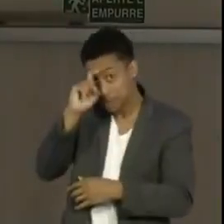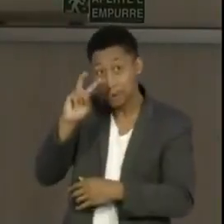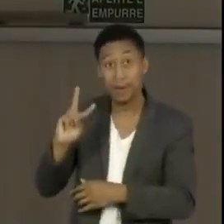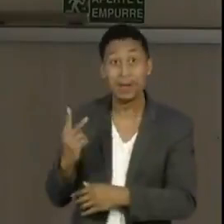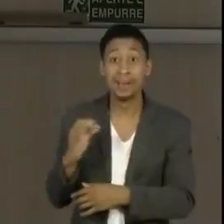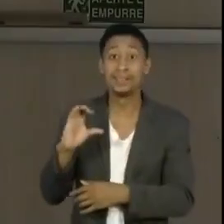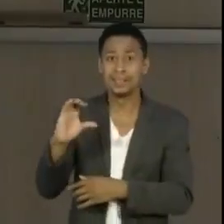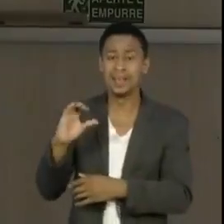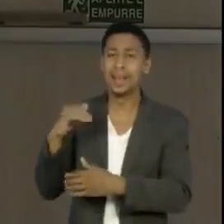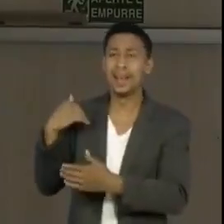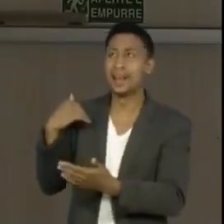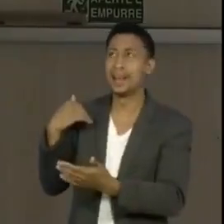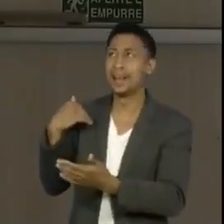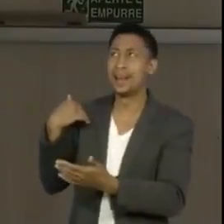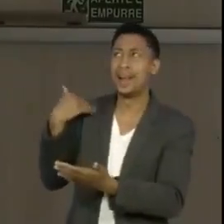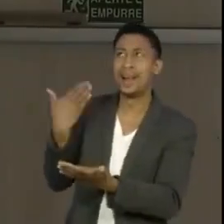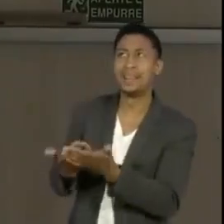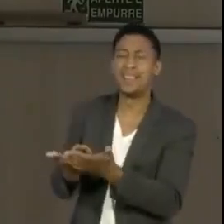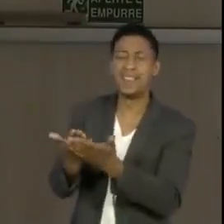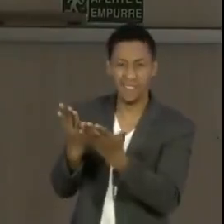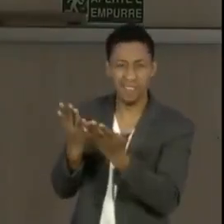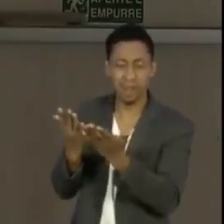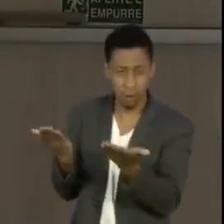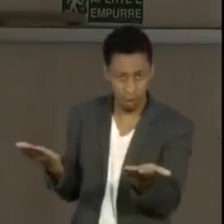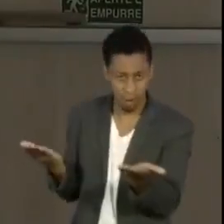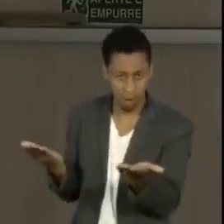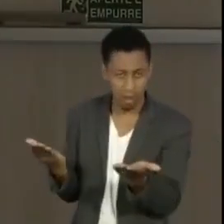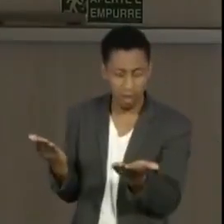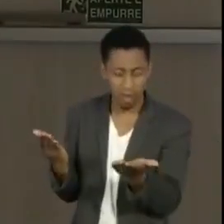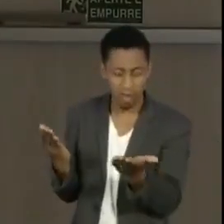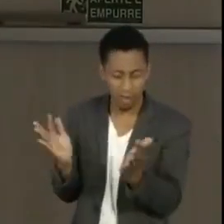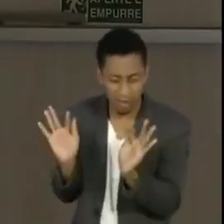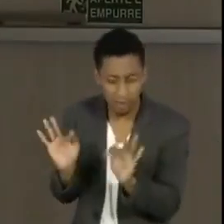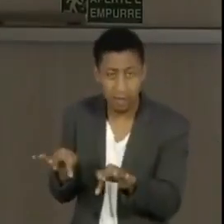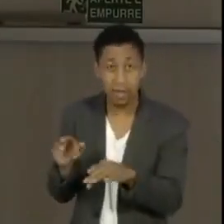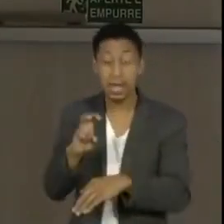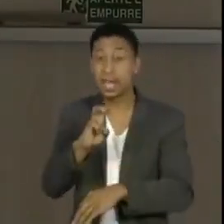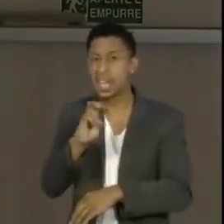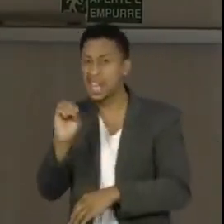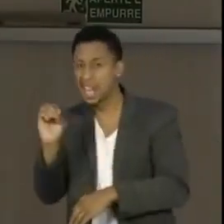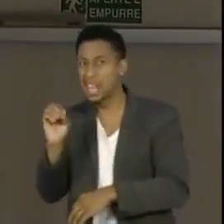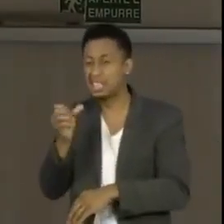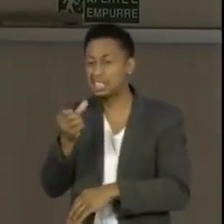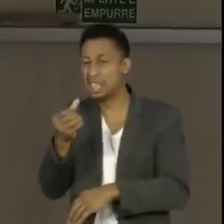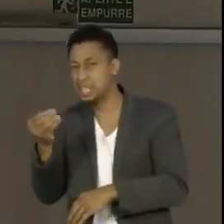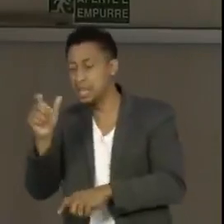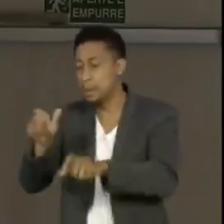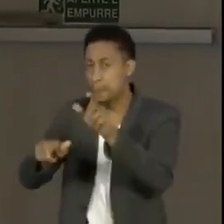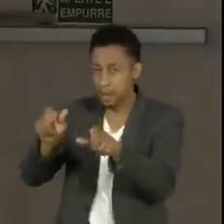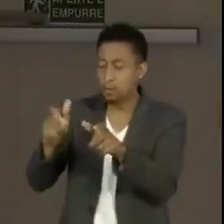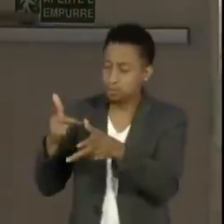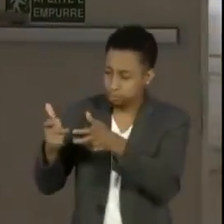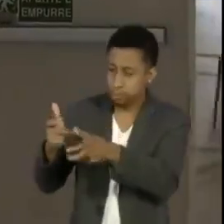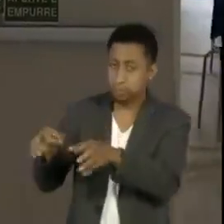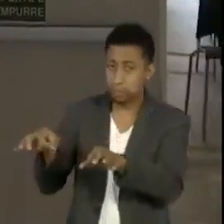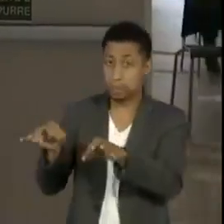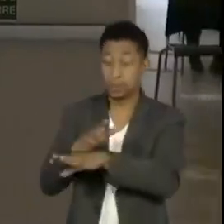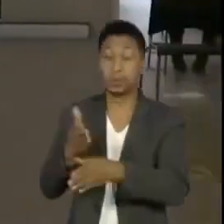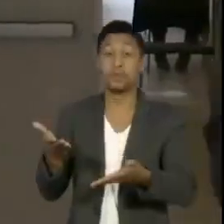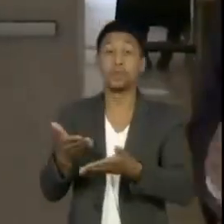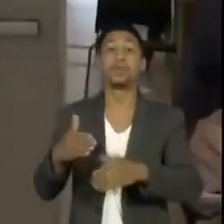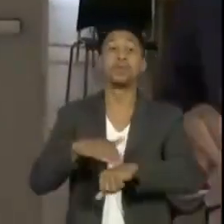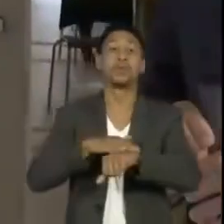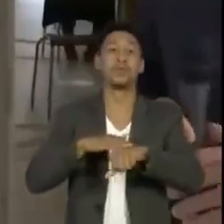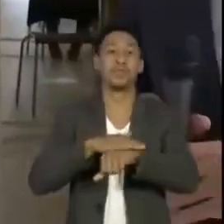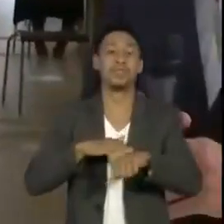dia, cerca de 700 a 800 pessoas recebam a primeira dose da Coronavac. Eu vou conversar agora com o superintendente